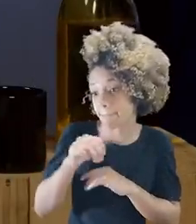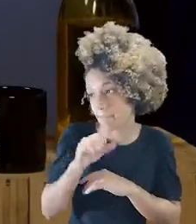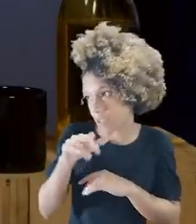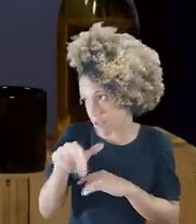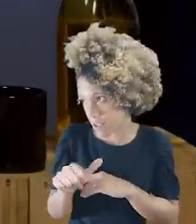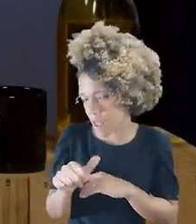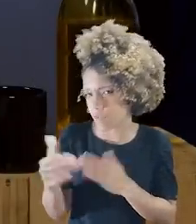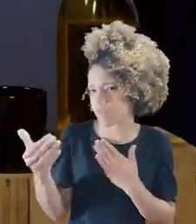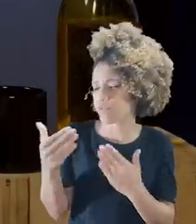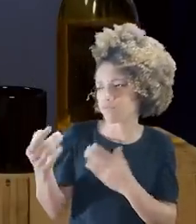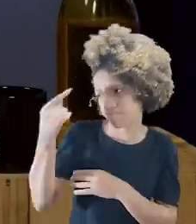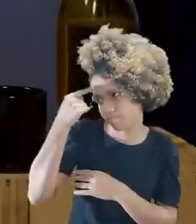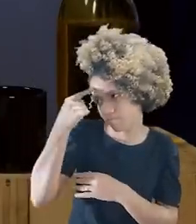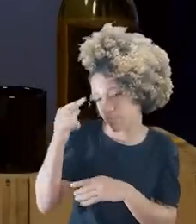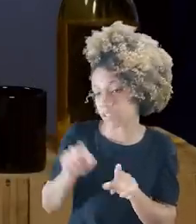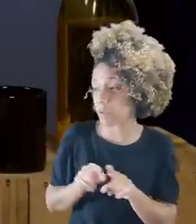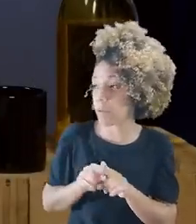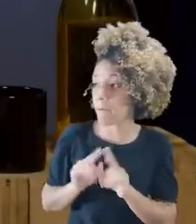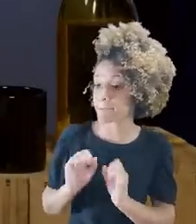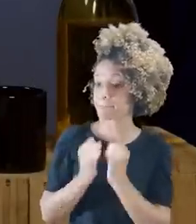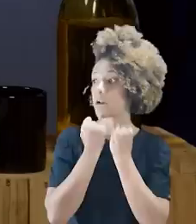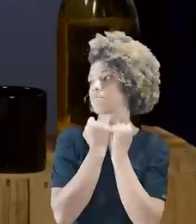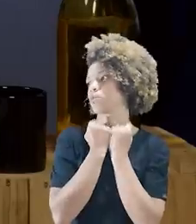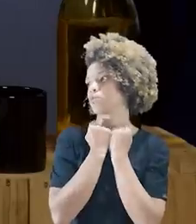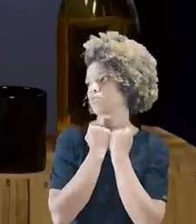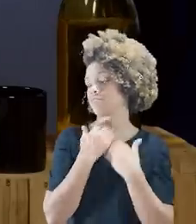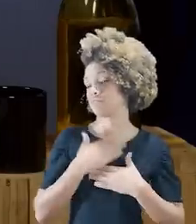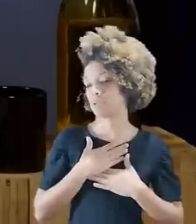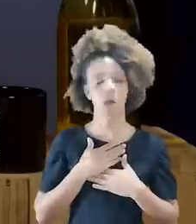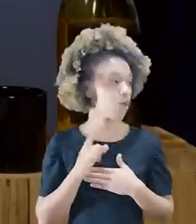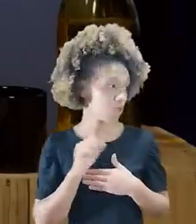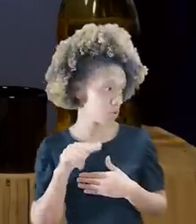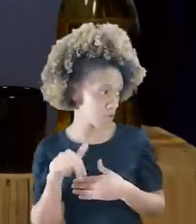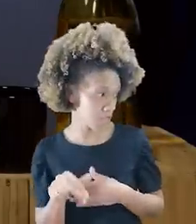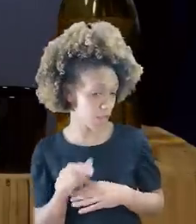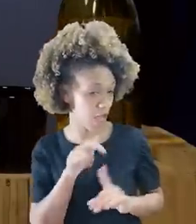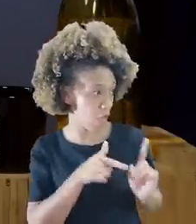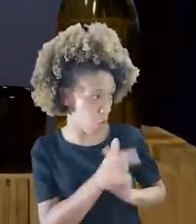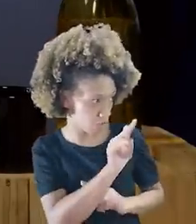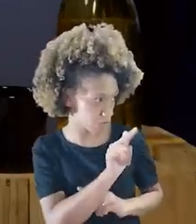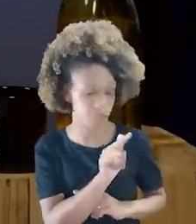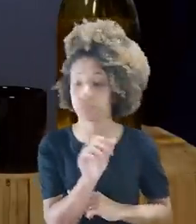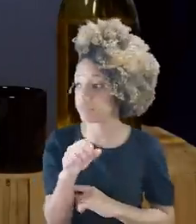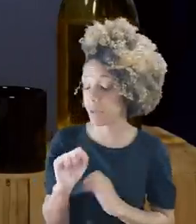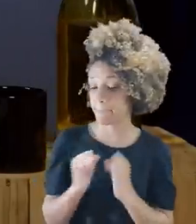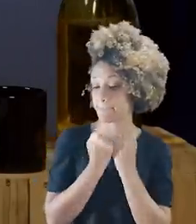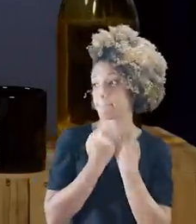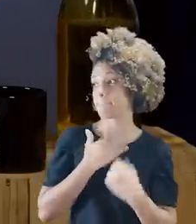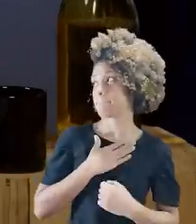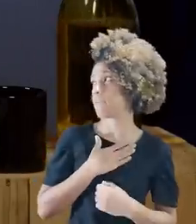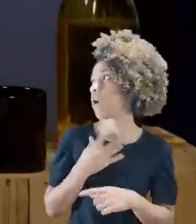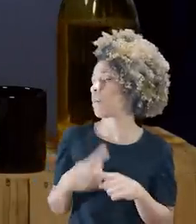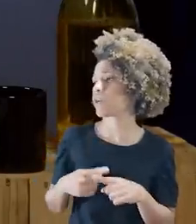muita vergonha de ficar de lerry de ficar de meu pai veio tal então assim foi uma proteção que eu busquei para me esconder e